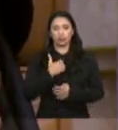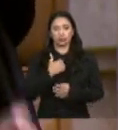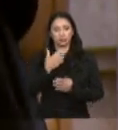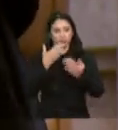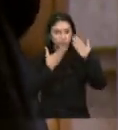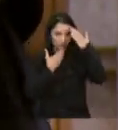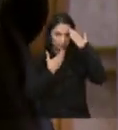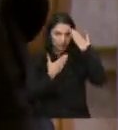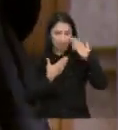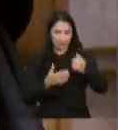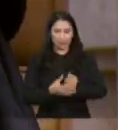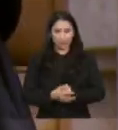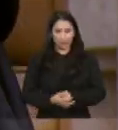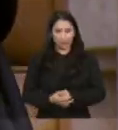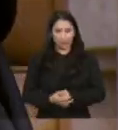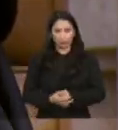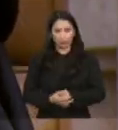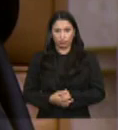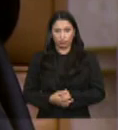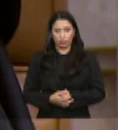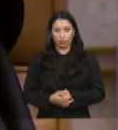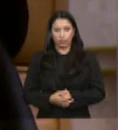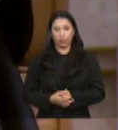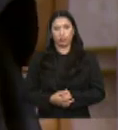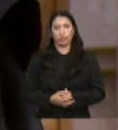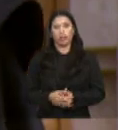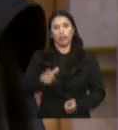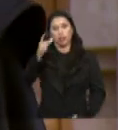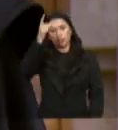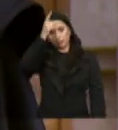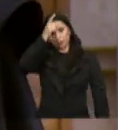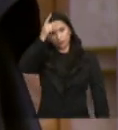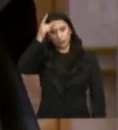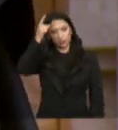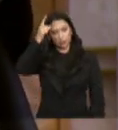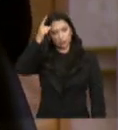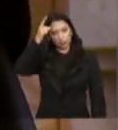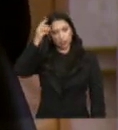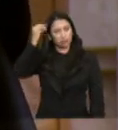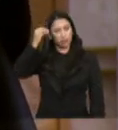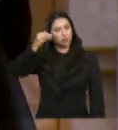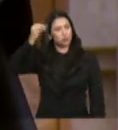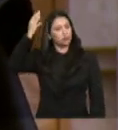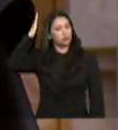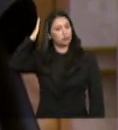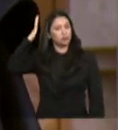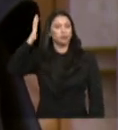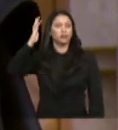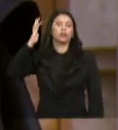República Ministro Ricardo Lewandowski Ministro Luiz